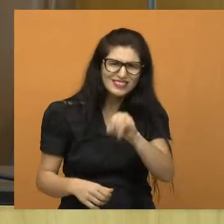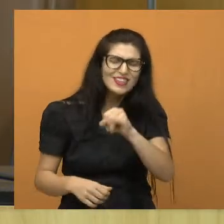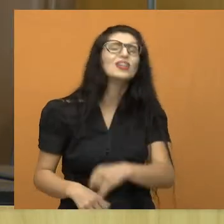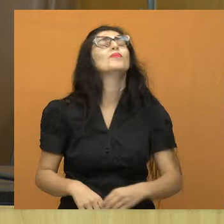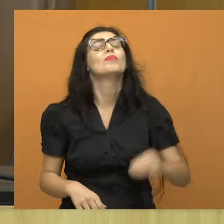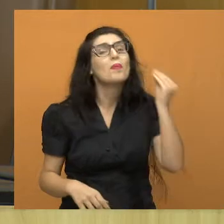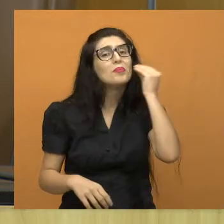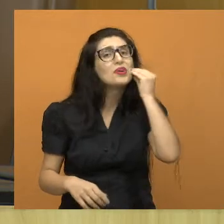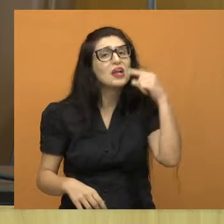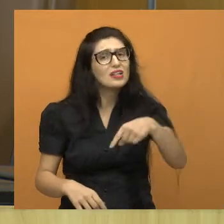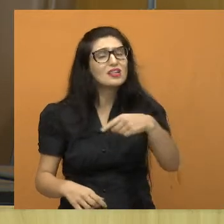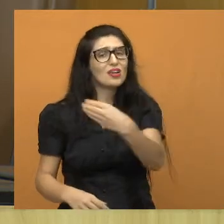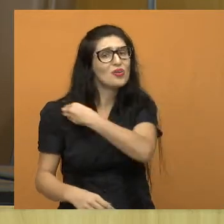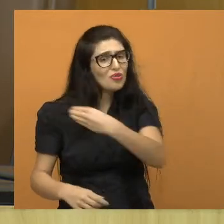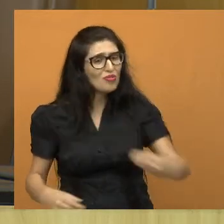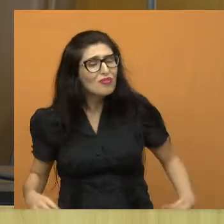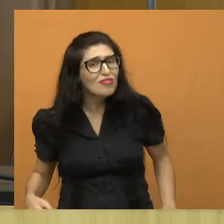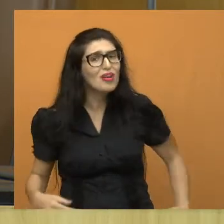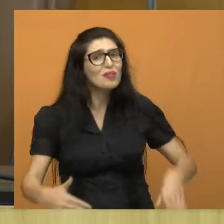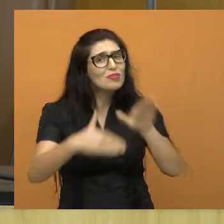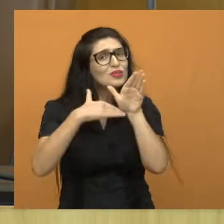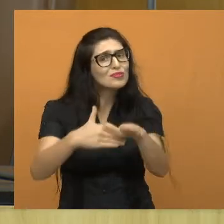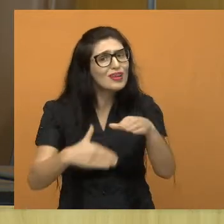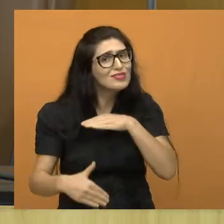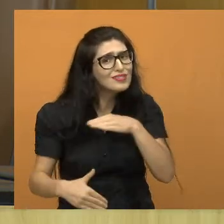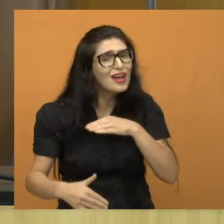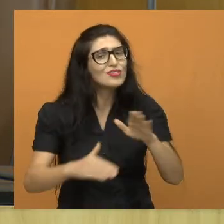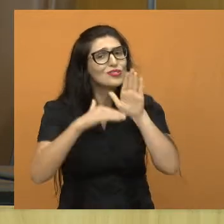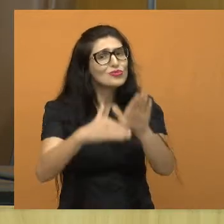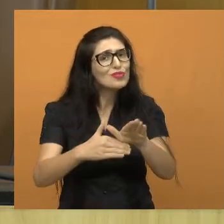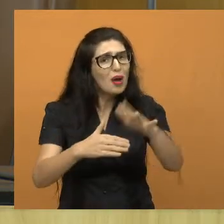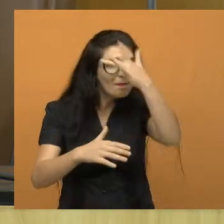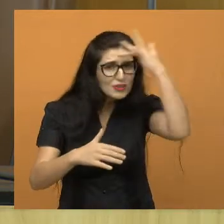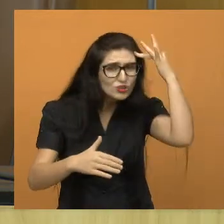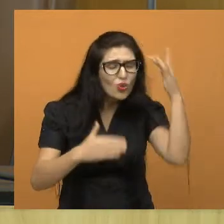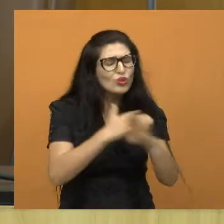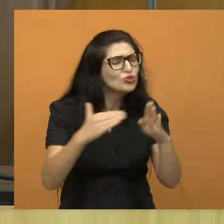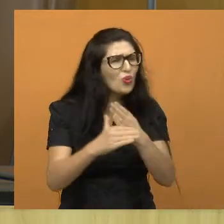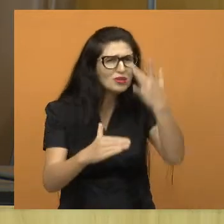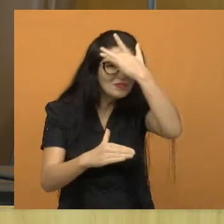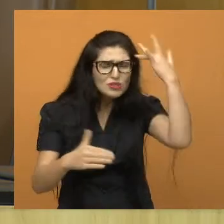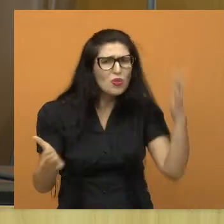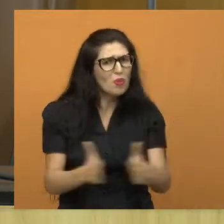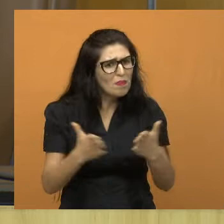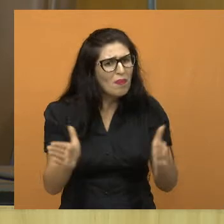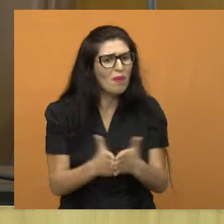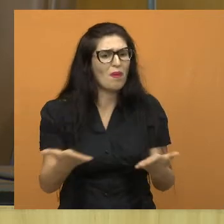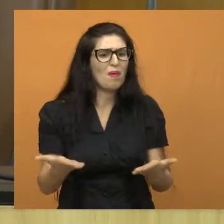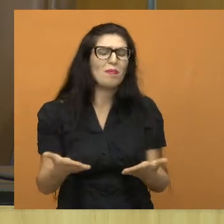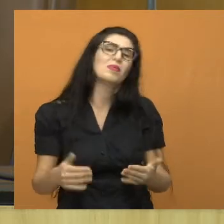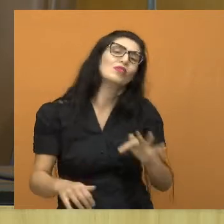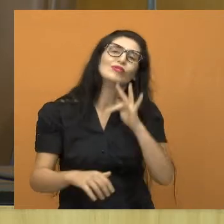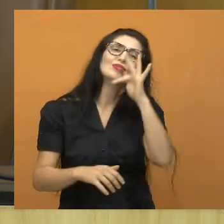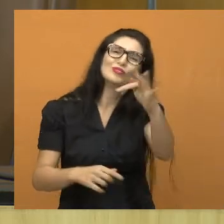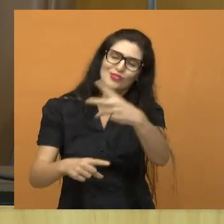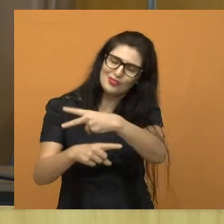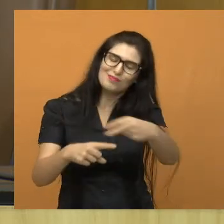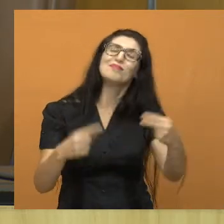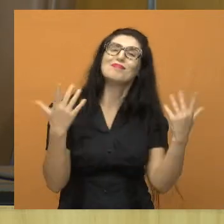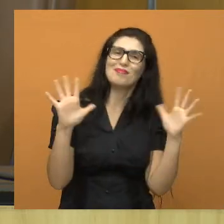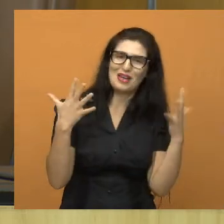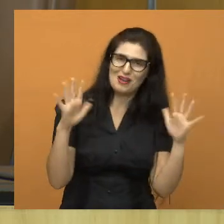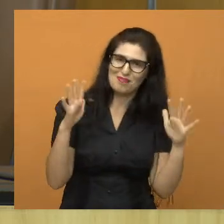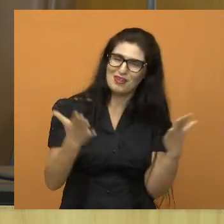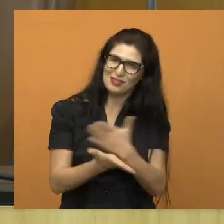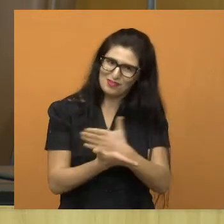governo de estar trabalhando para a nossa cidade e que esse reflexo se volte para todos nós. Então, parabéns pela